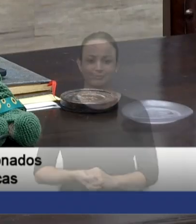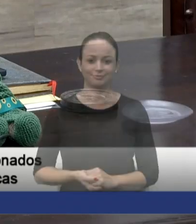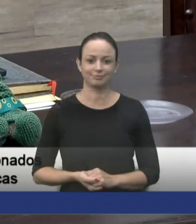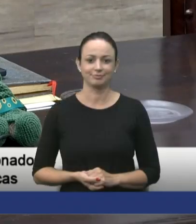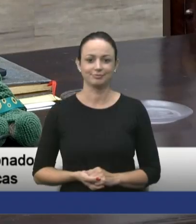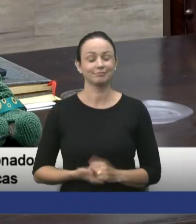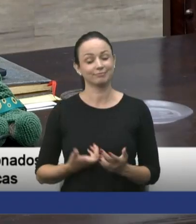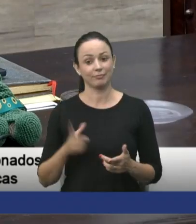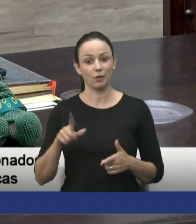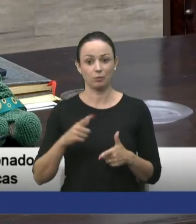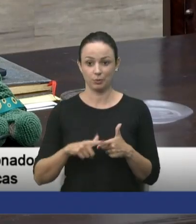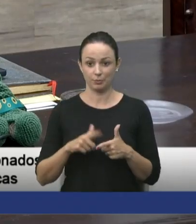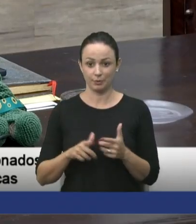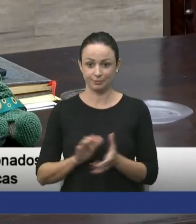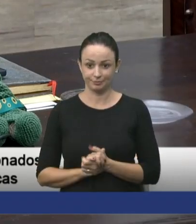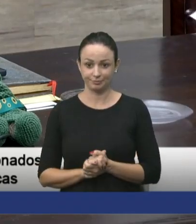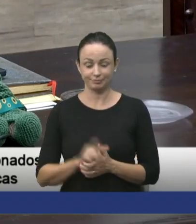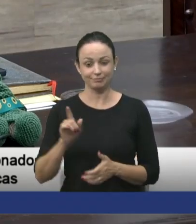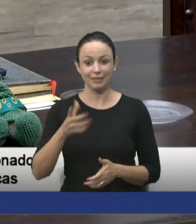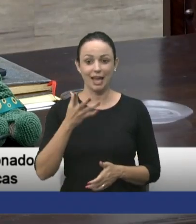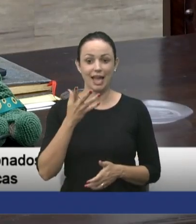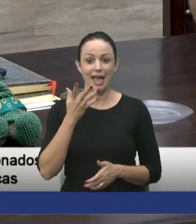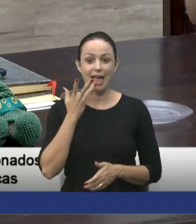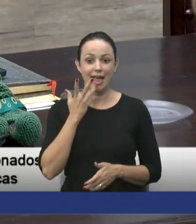um problema. A criança